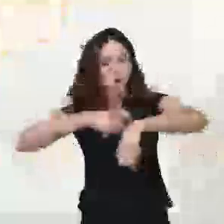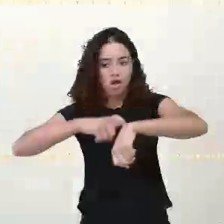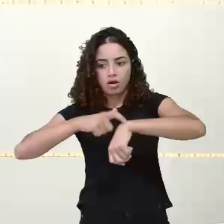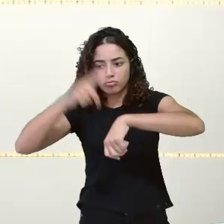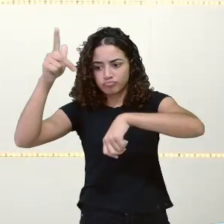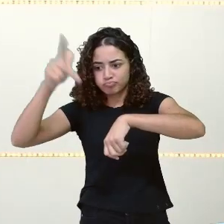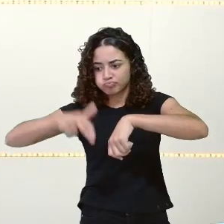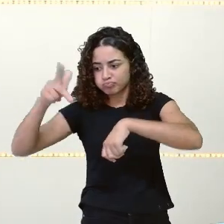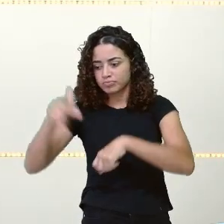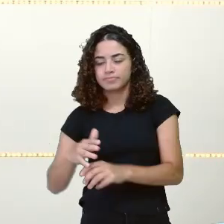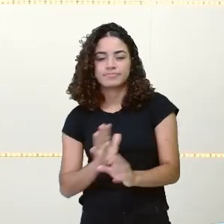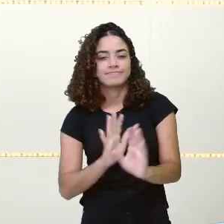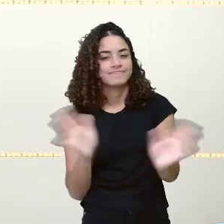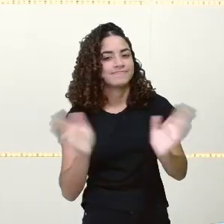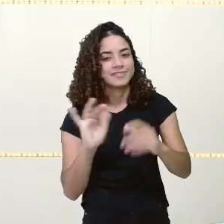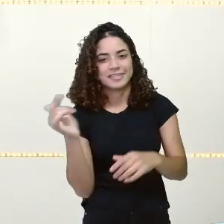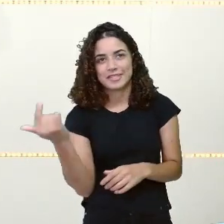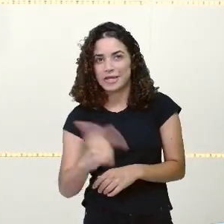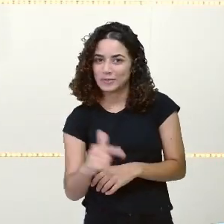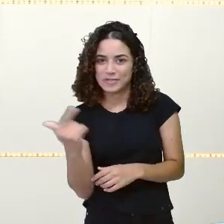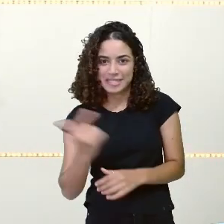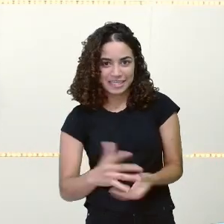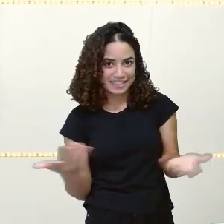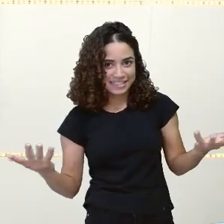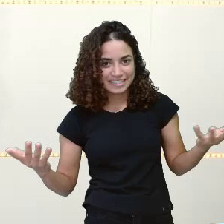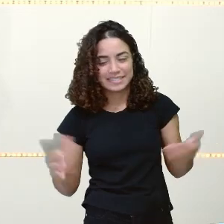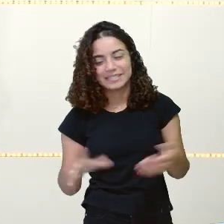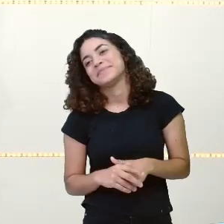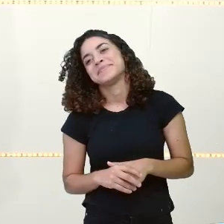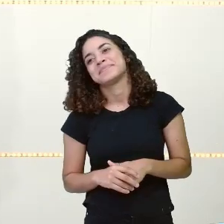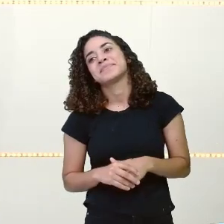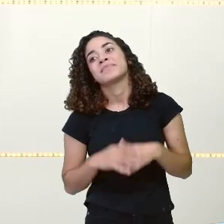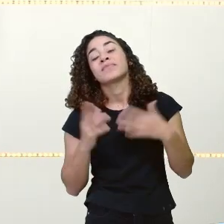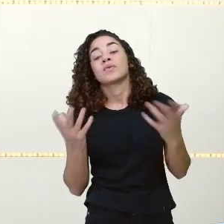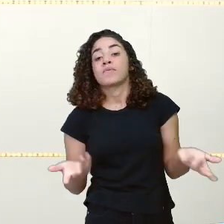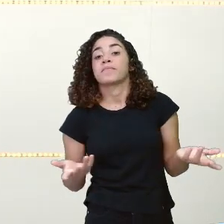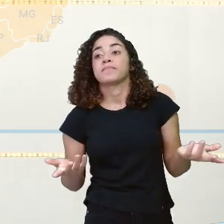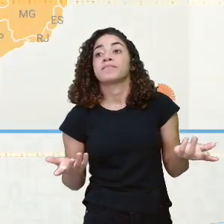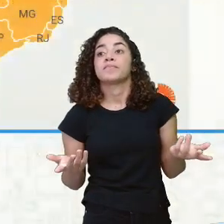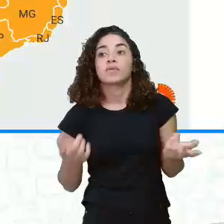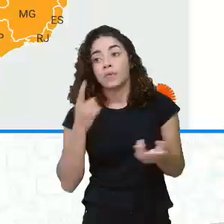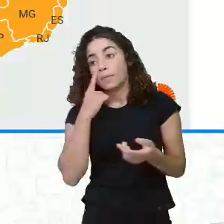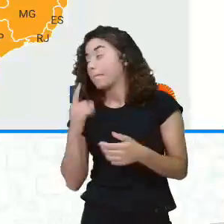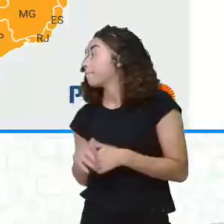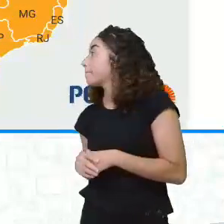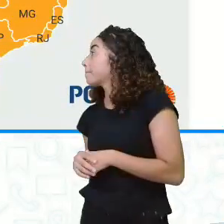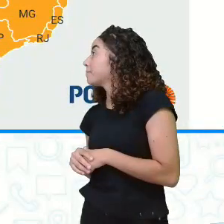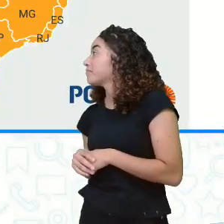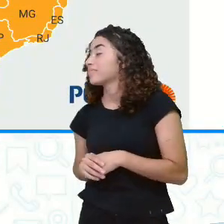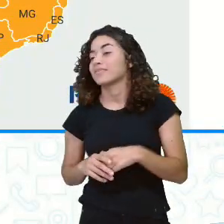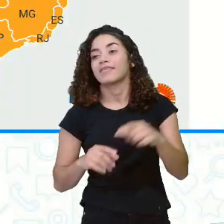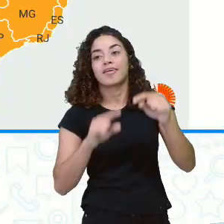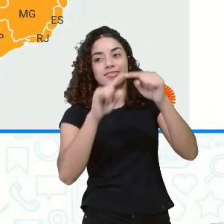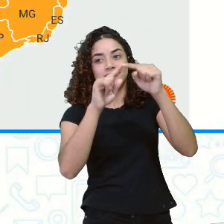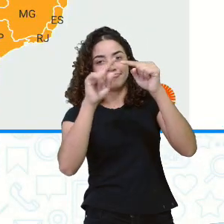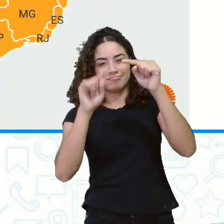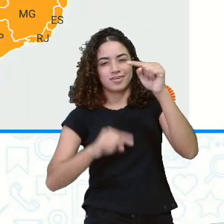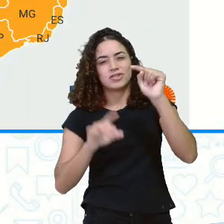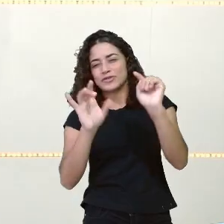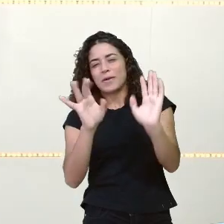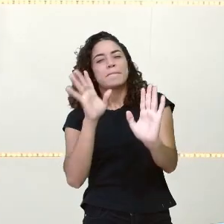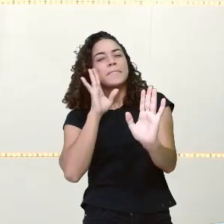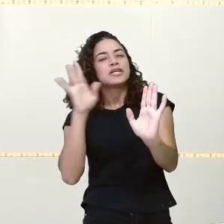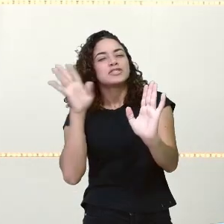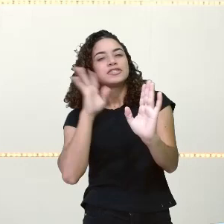horário? Tem não, tá? Olha só. Vamos observar aqui. Aqui, essa linha daqui, se eu fosse imaginar,